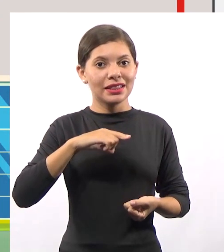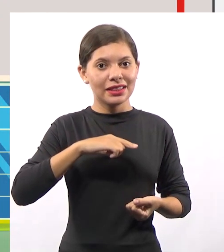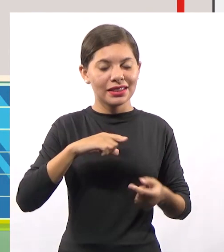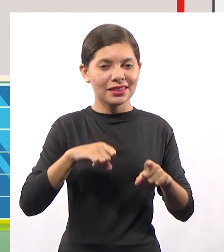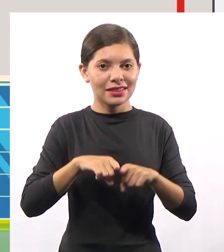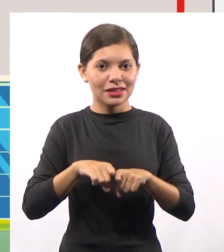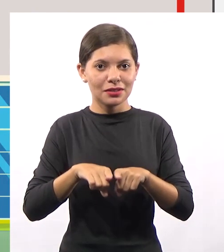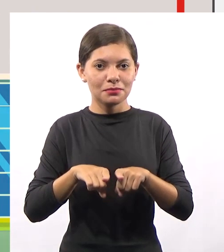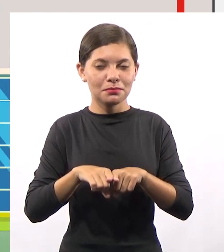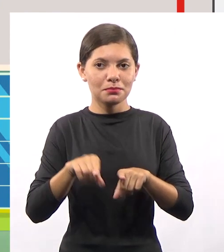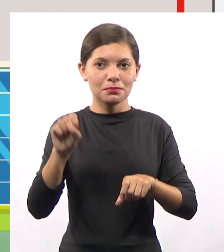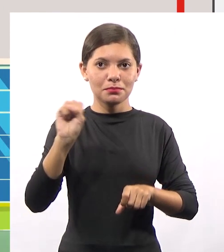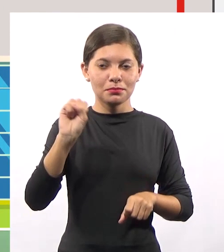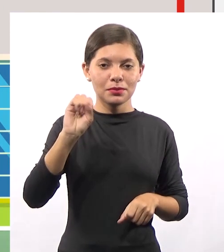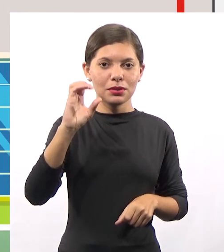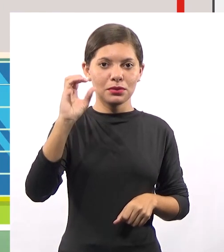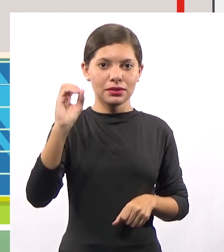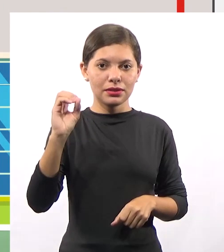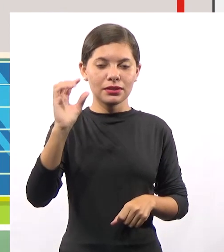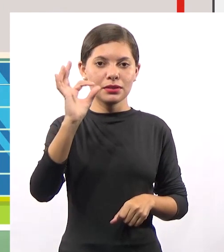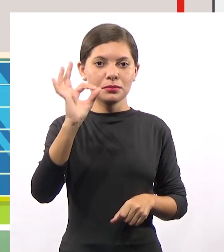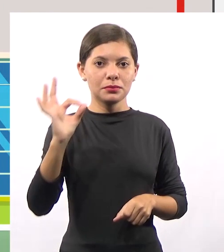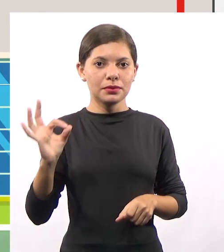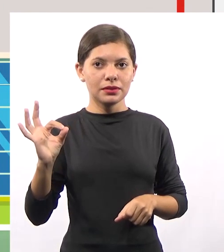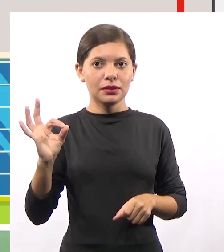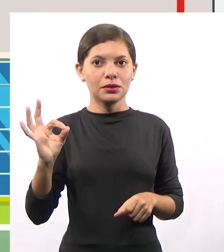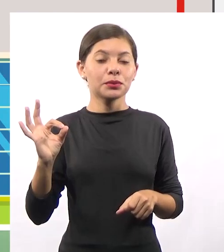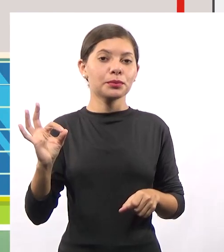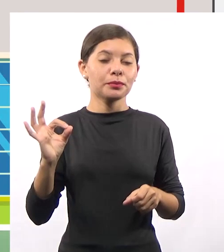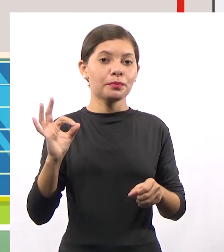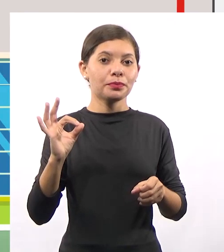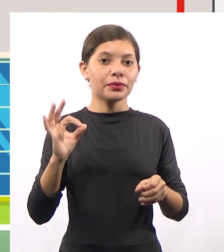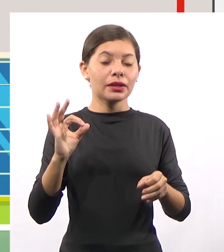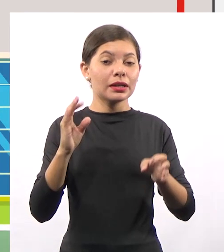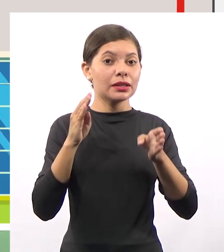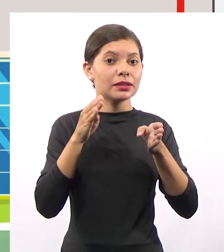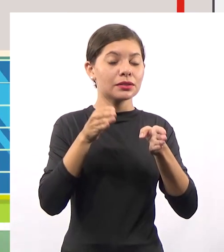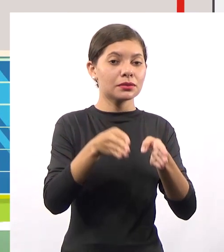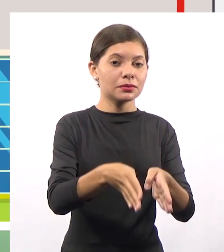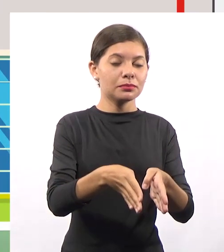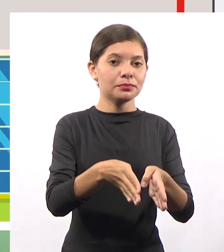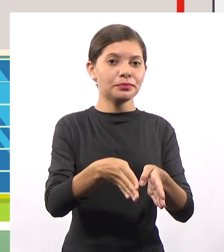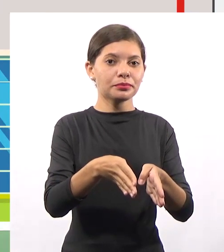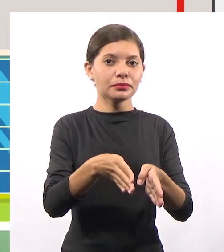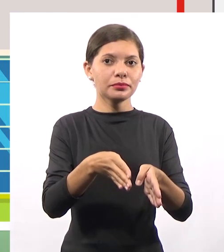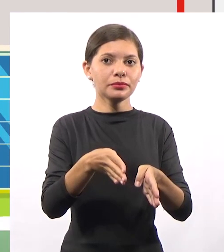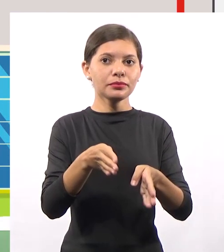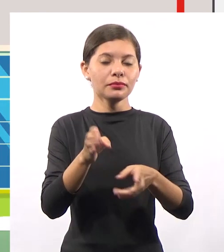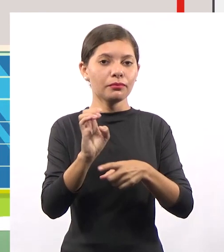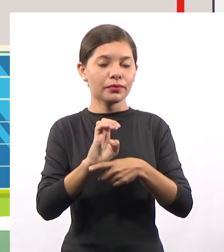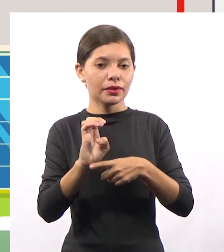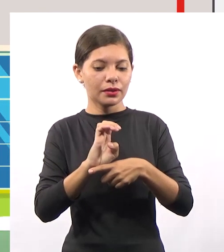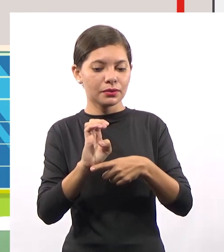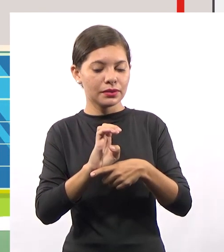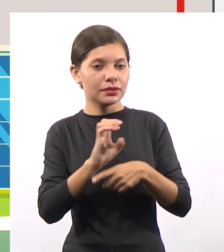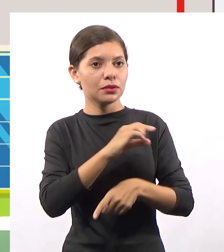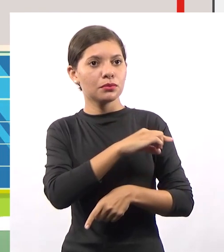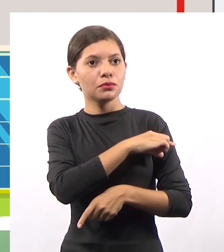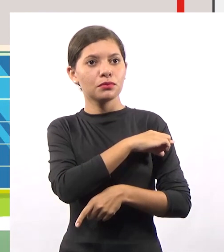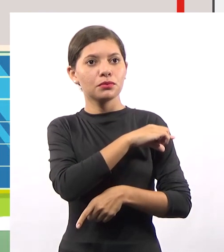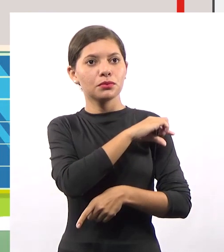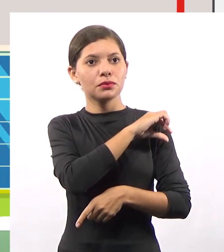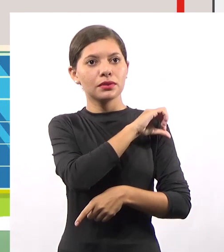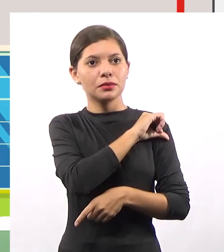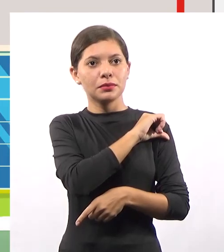do Fundeb, ele vai ser exclusivamente para o ensino fundamental e para o ensino médio. Nesse